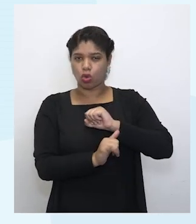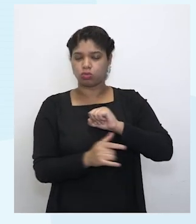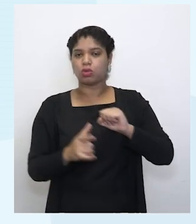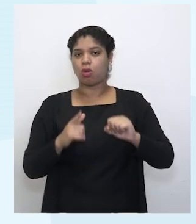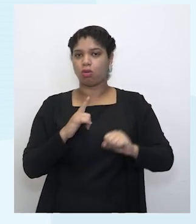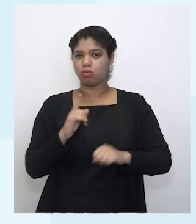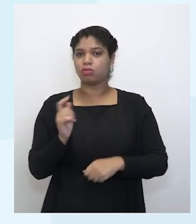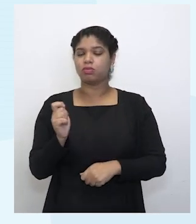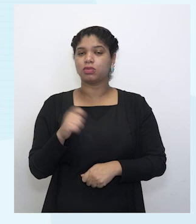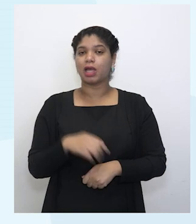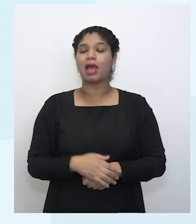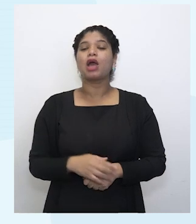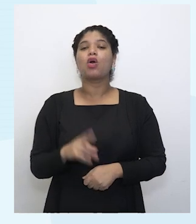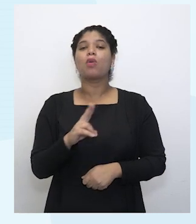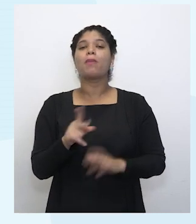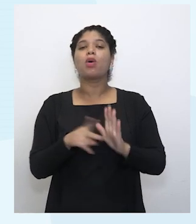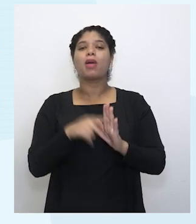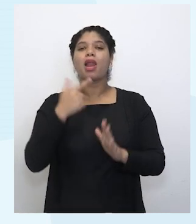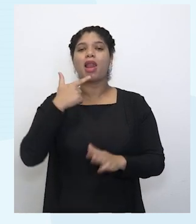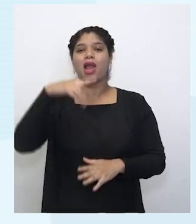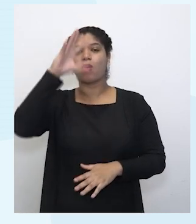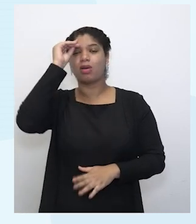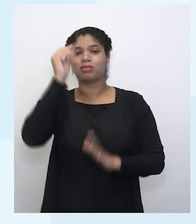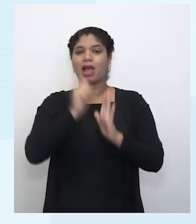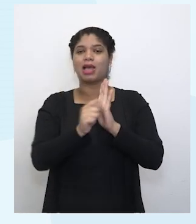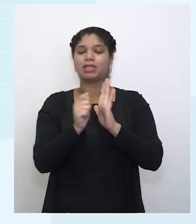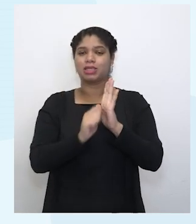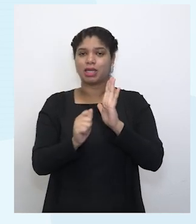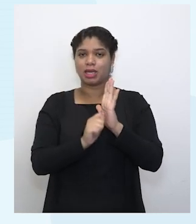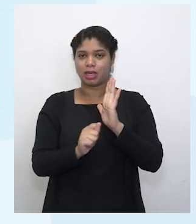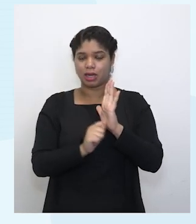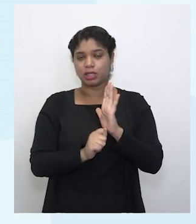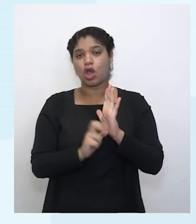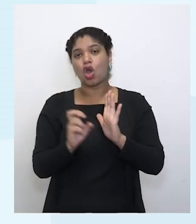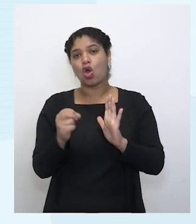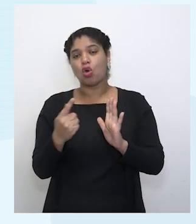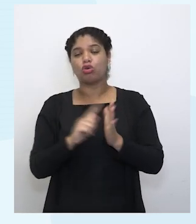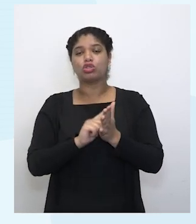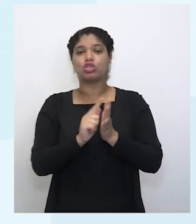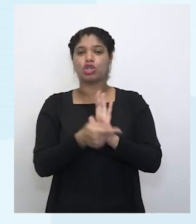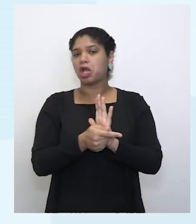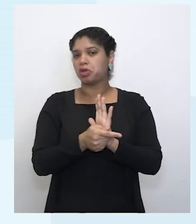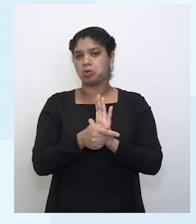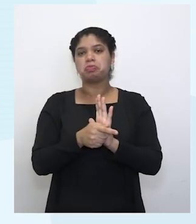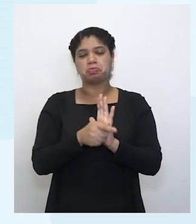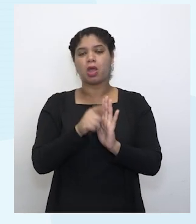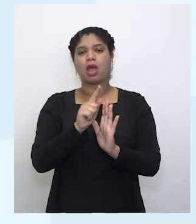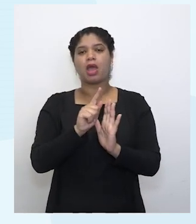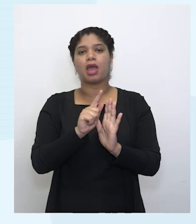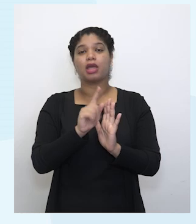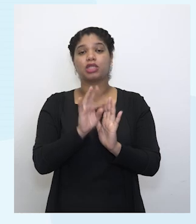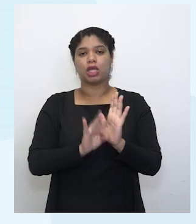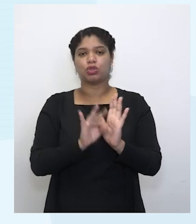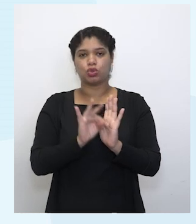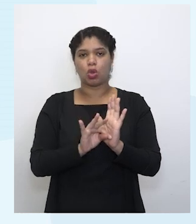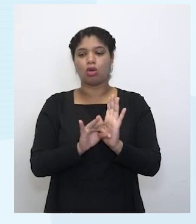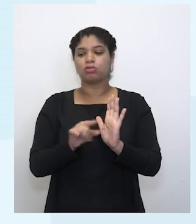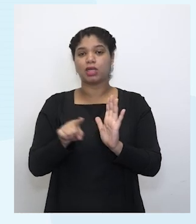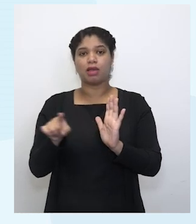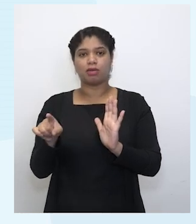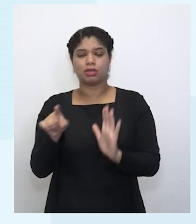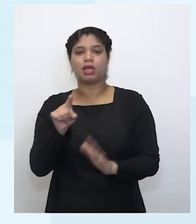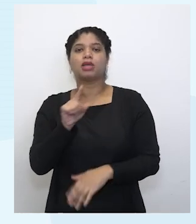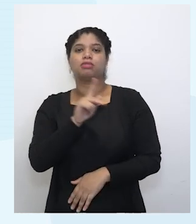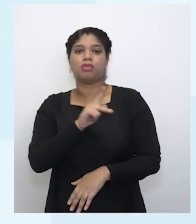conhecido, fazendo uso da linguagem escrita própria ou o gênero textual proposto, né? Com essa reescrita,